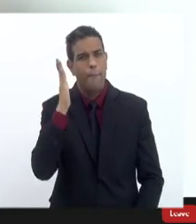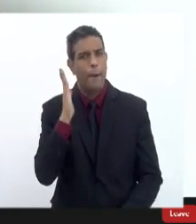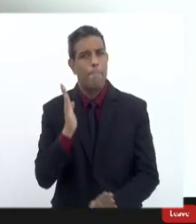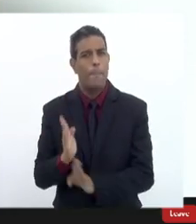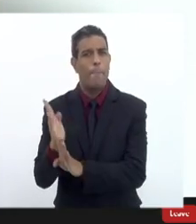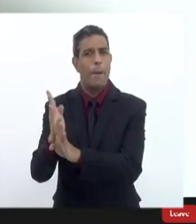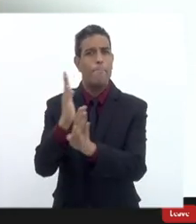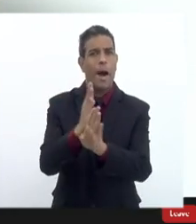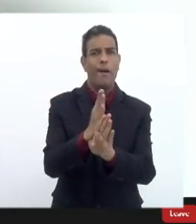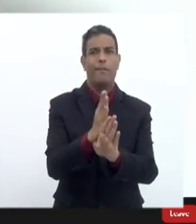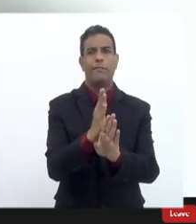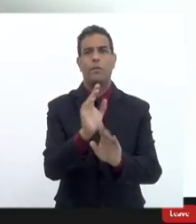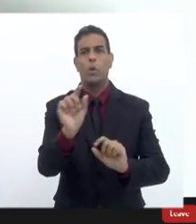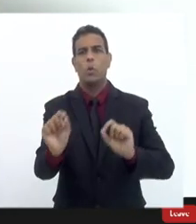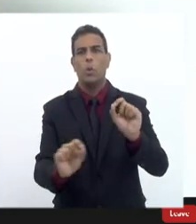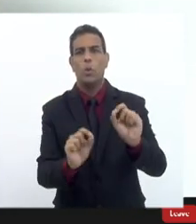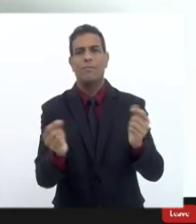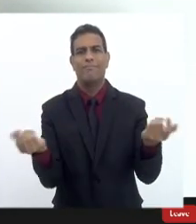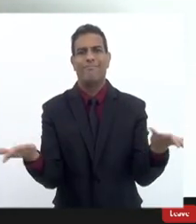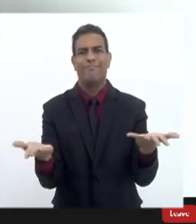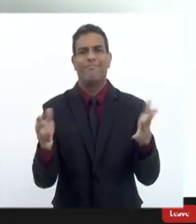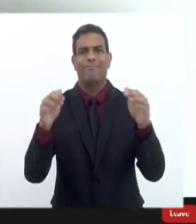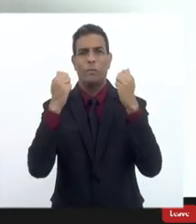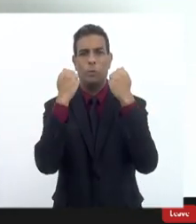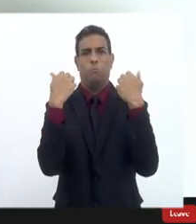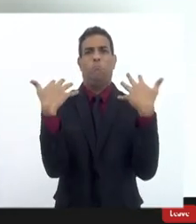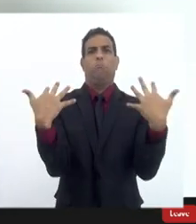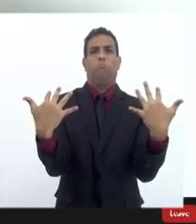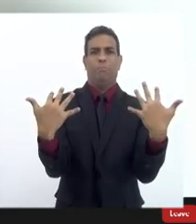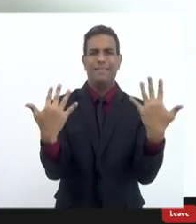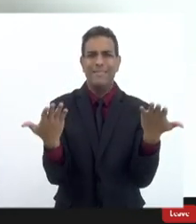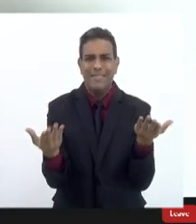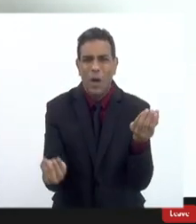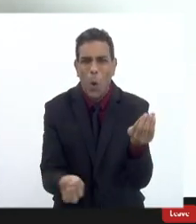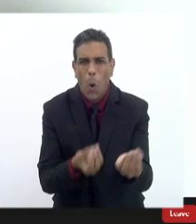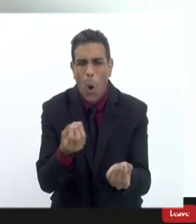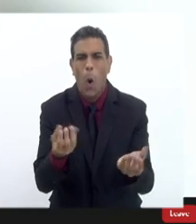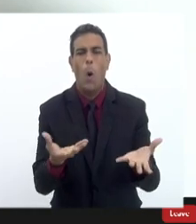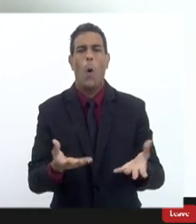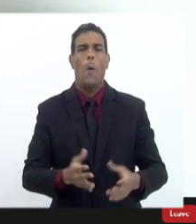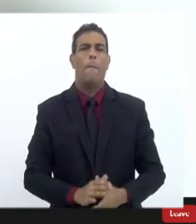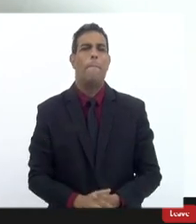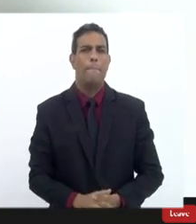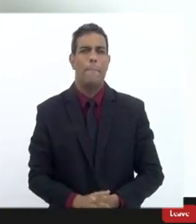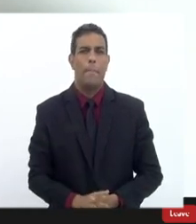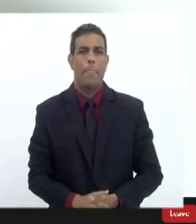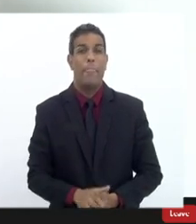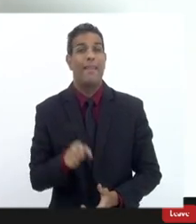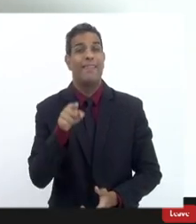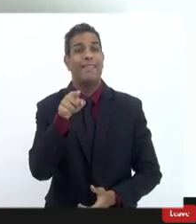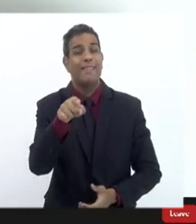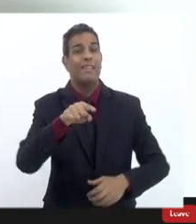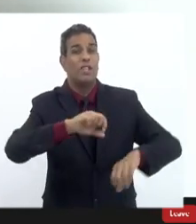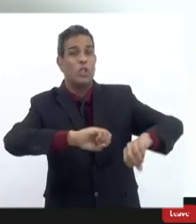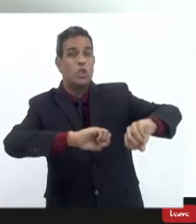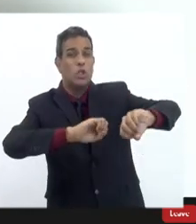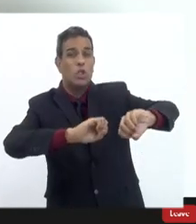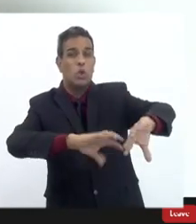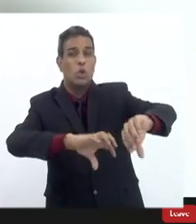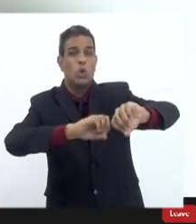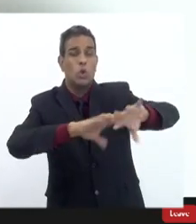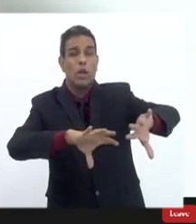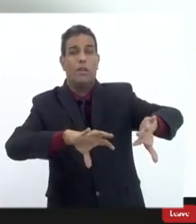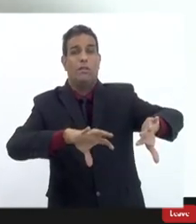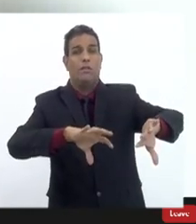aqui dessa audiência pública e que de alguma forma se relacionam com a educação pública no estado do Rio de